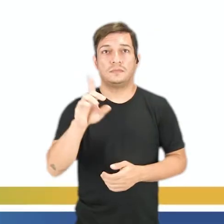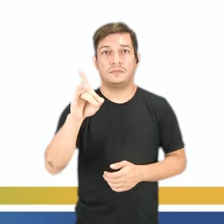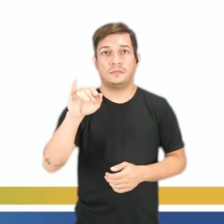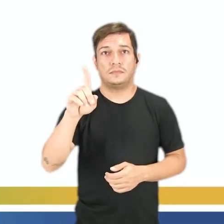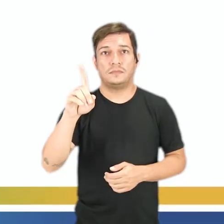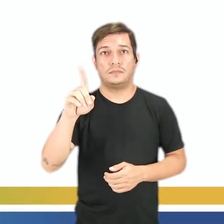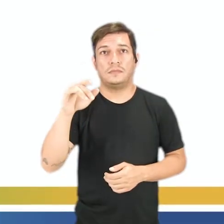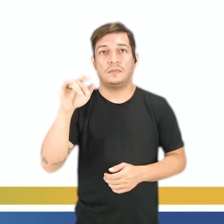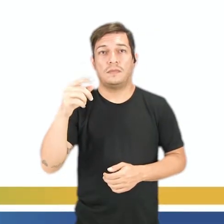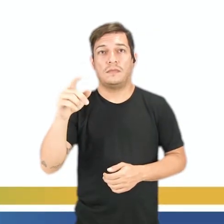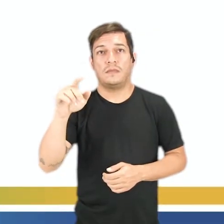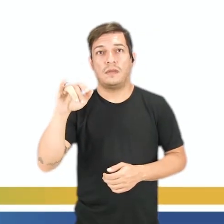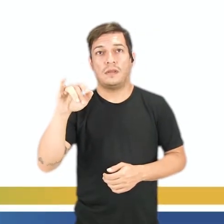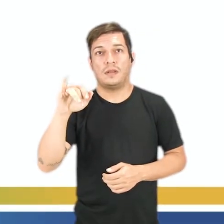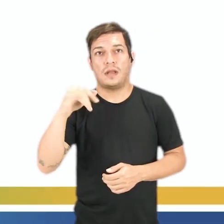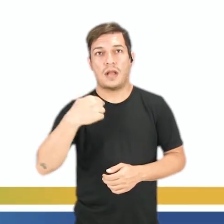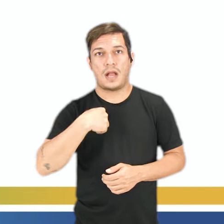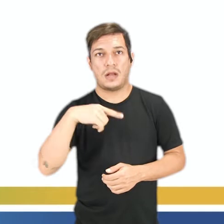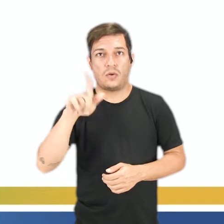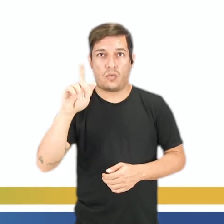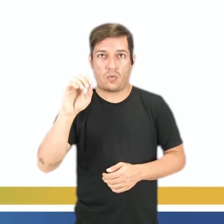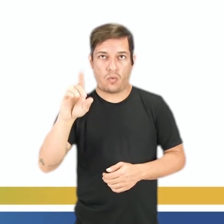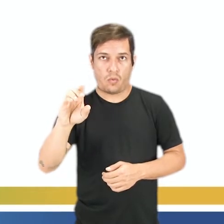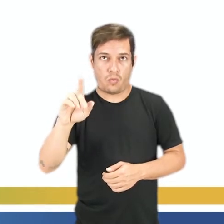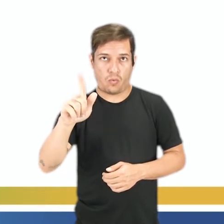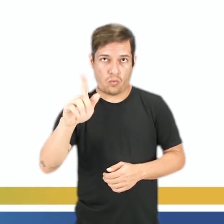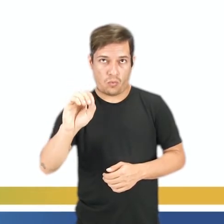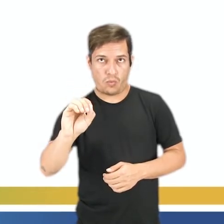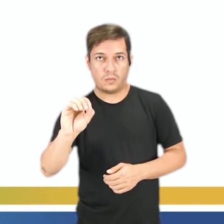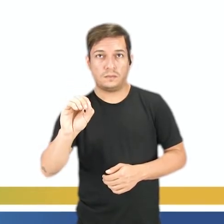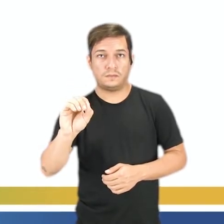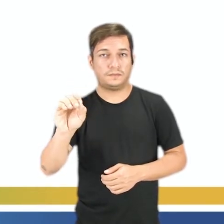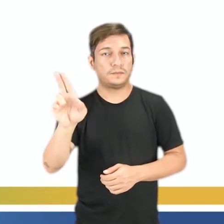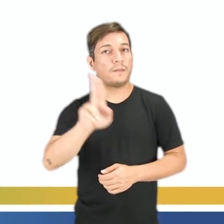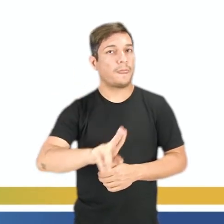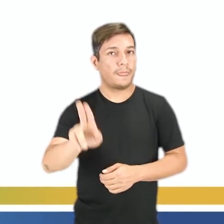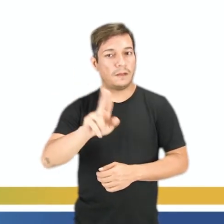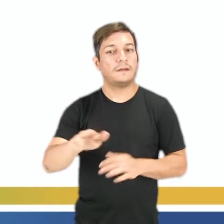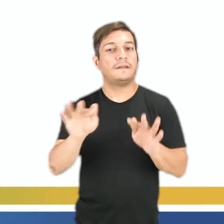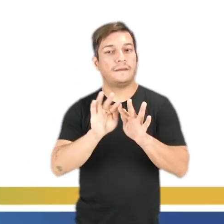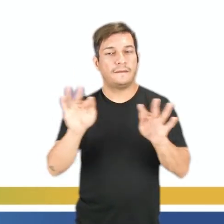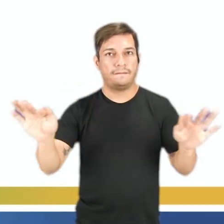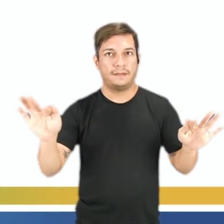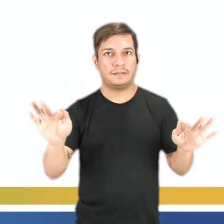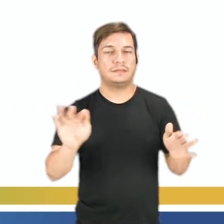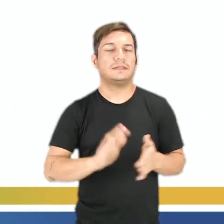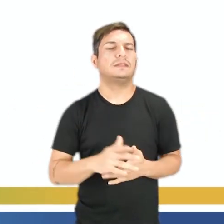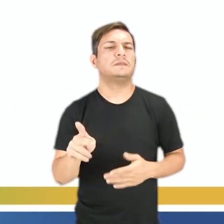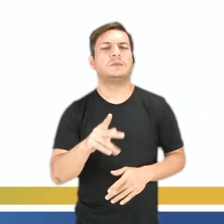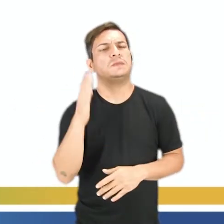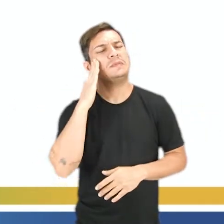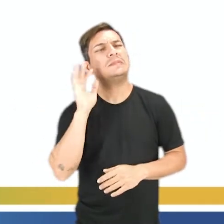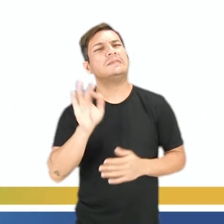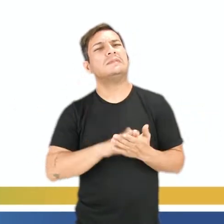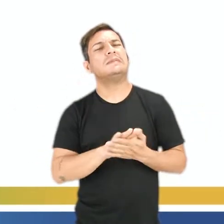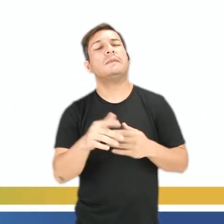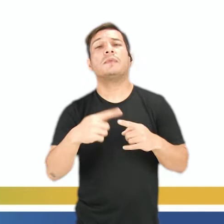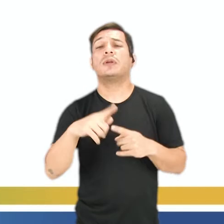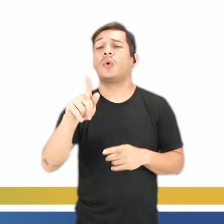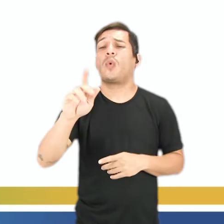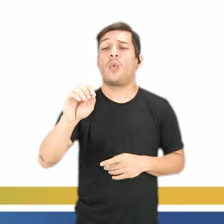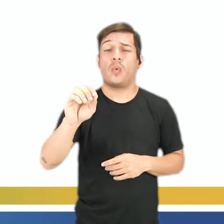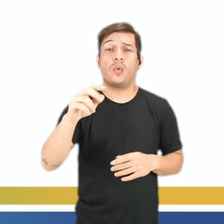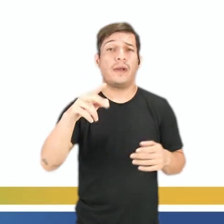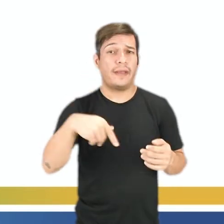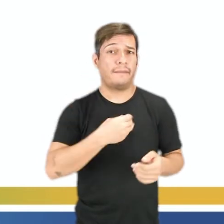I go to the mall 5 months ago? Ai, teacher, não estou entendendo. Por que é go? Go